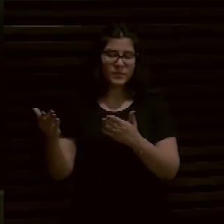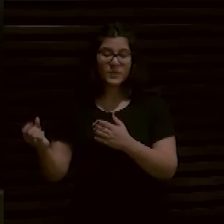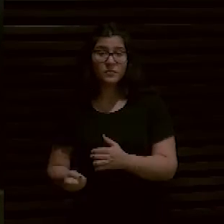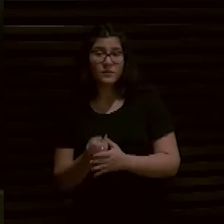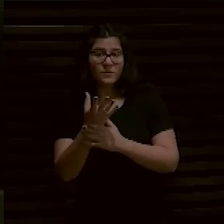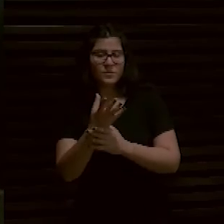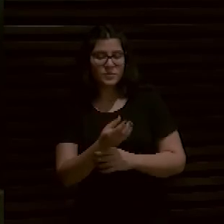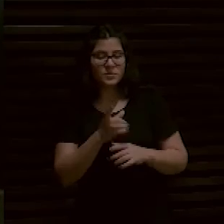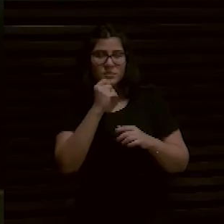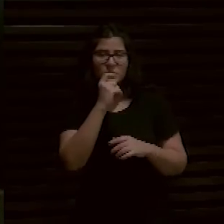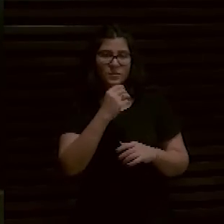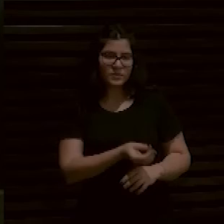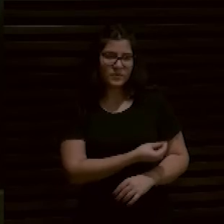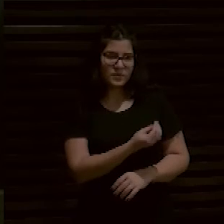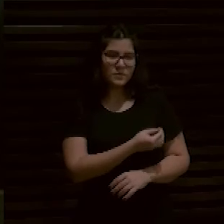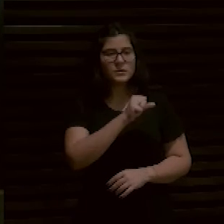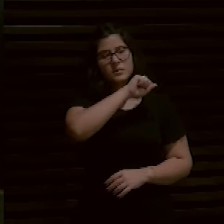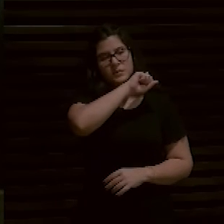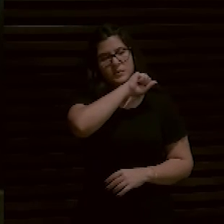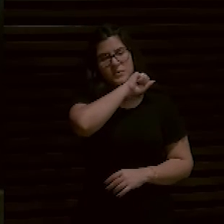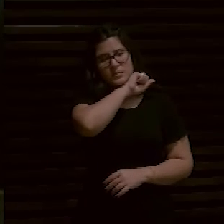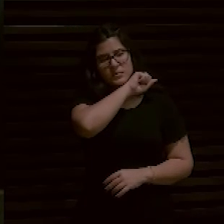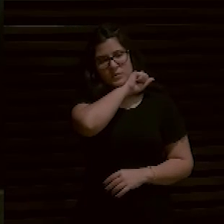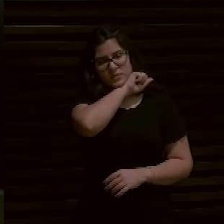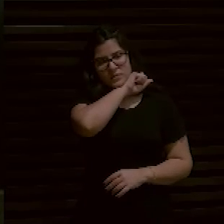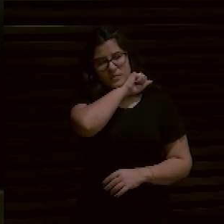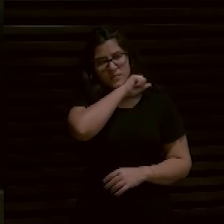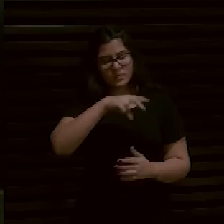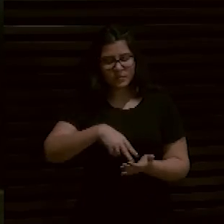vivas, pelo sacrifício e ressurreição do Filho.